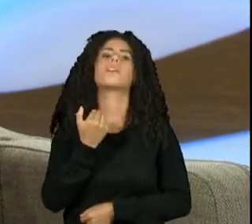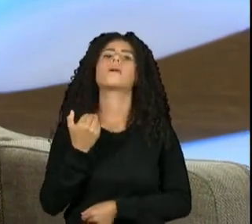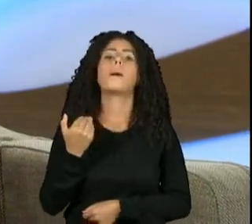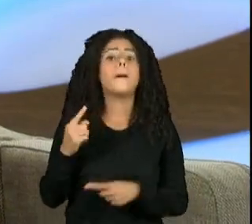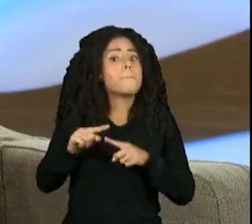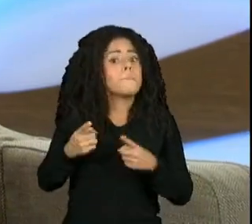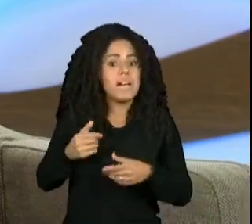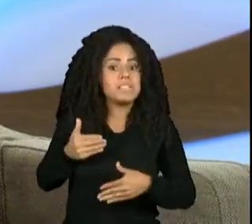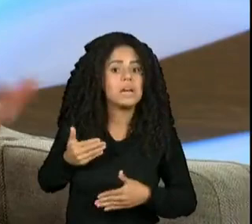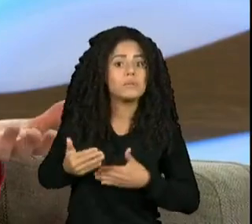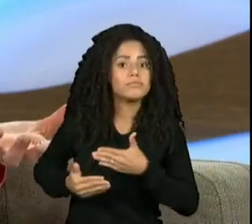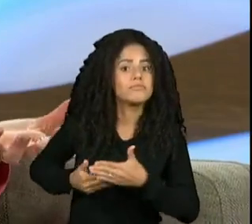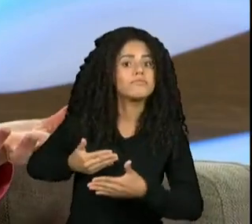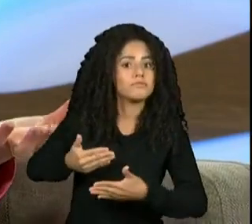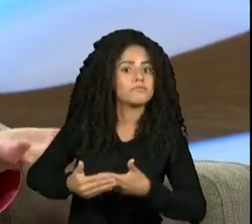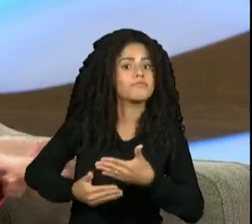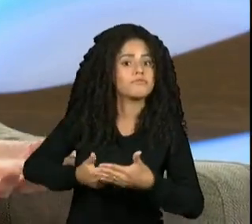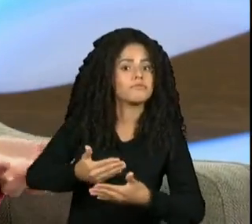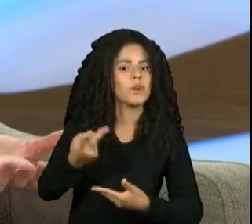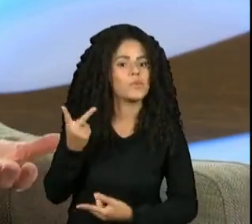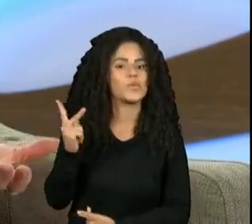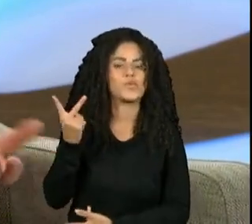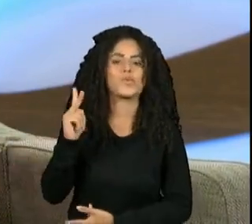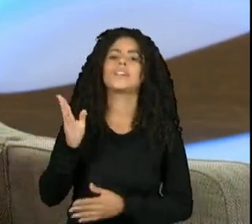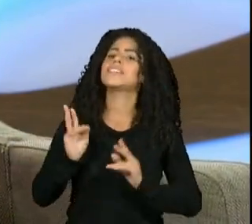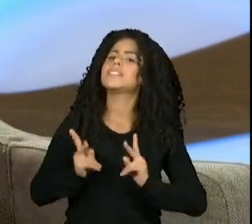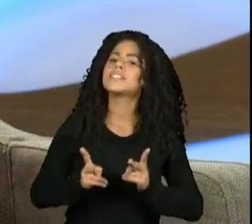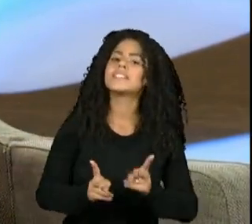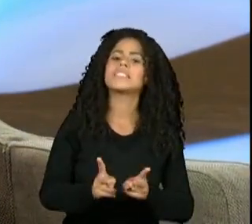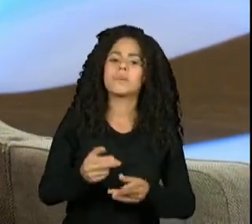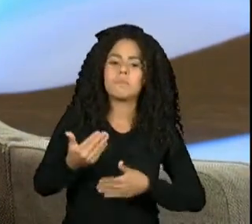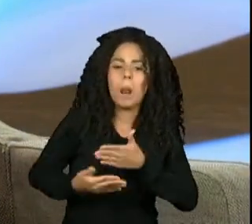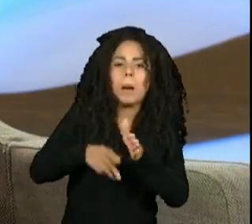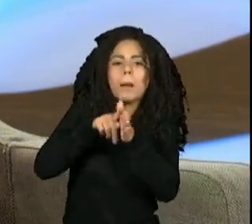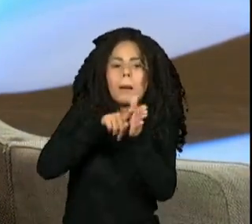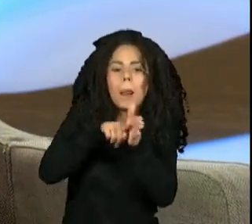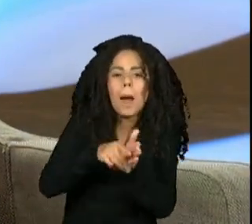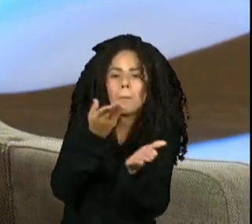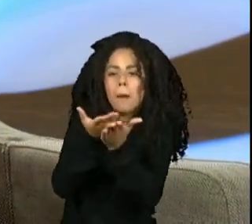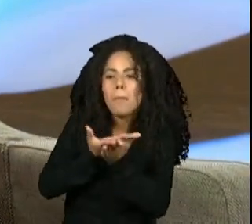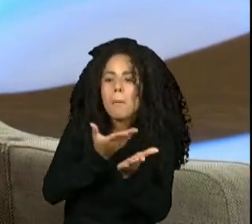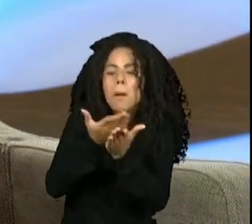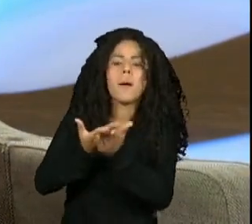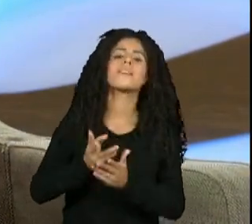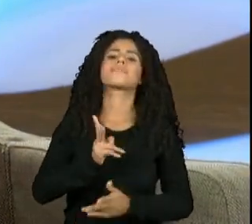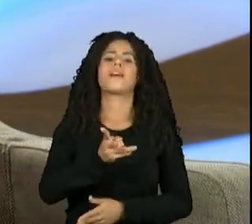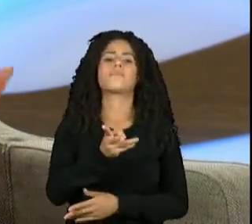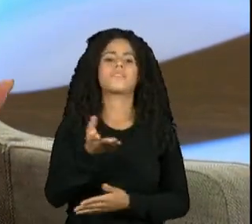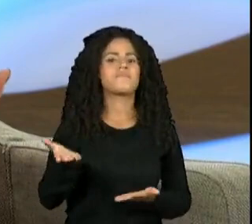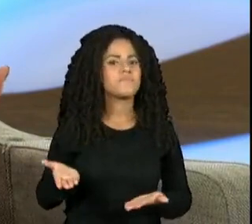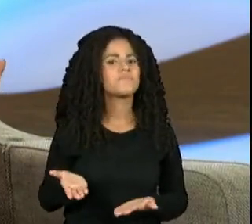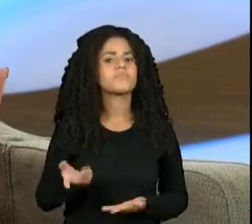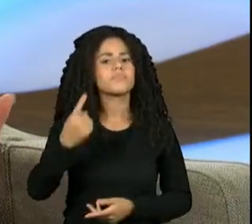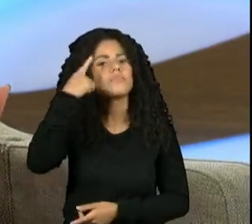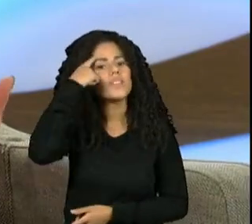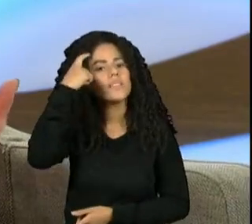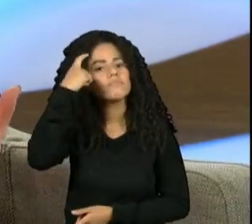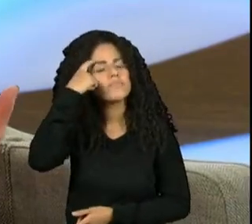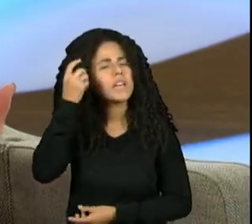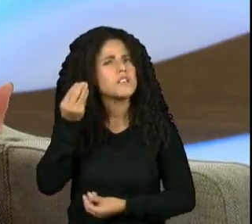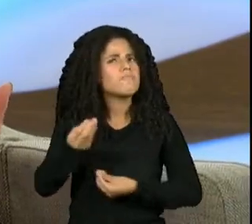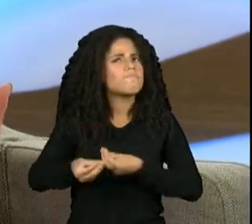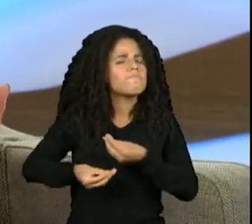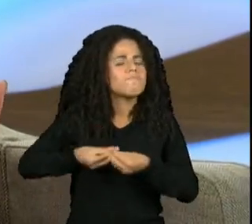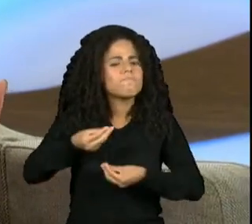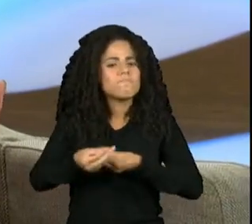numa vitória muito grande em comparação com esse paciente. Bom, a gente imagina que com